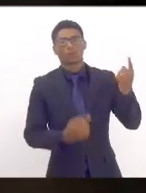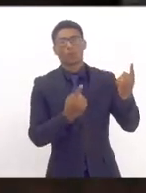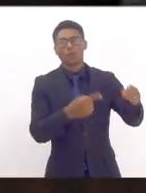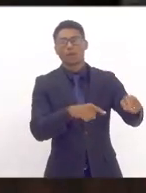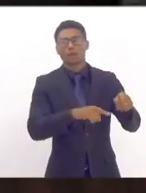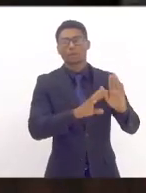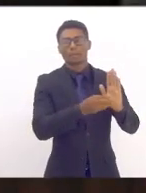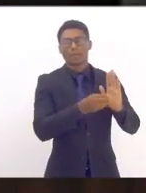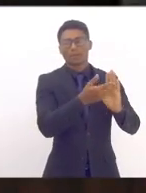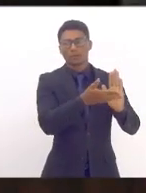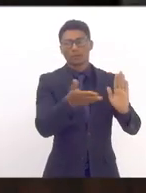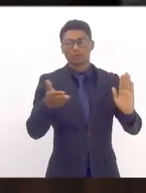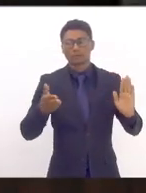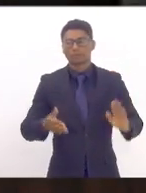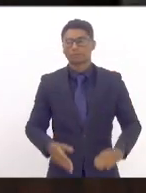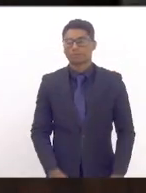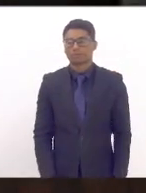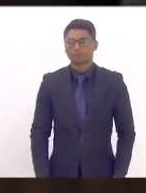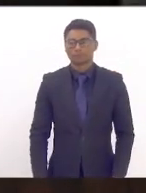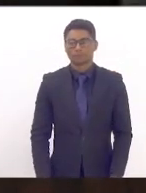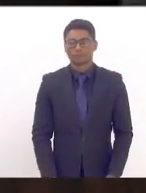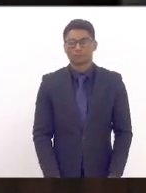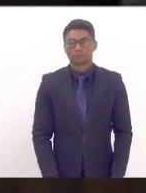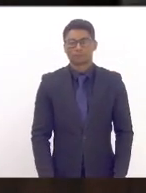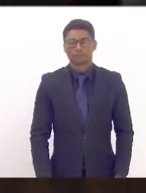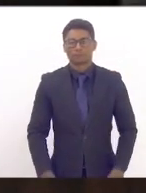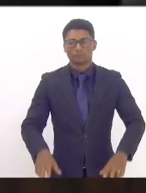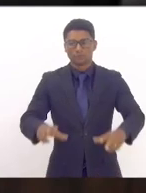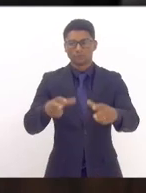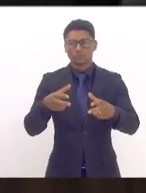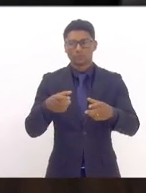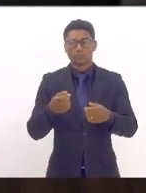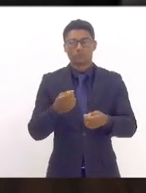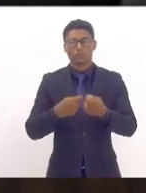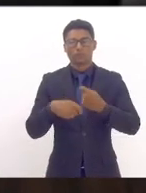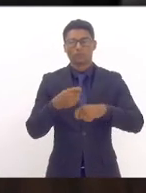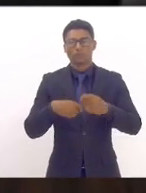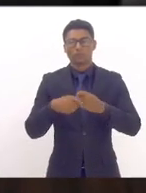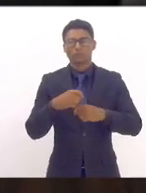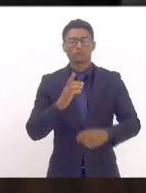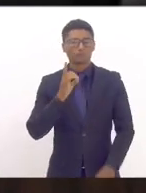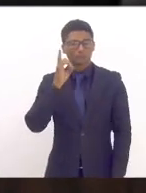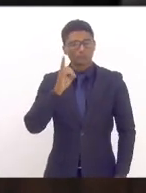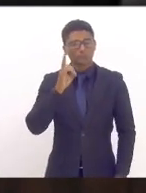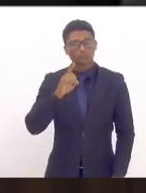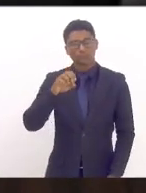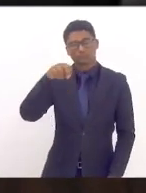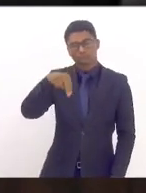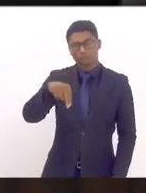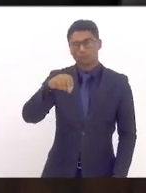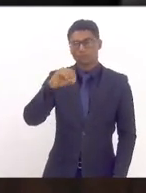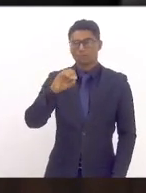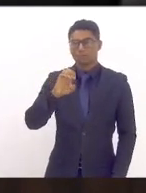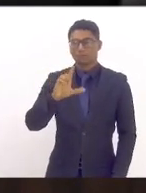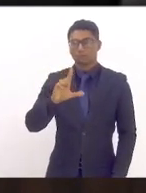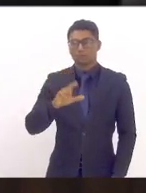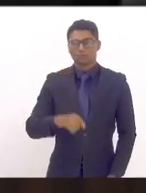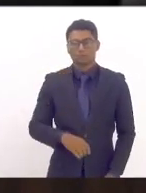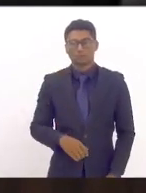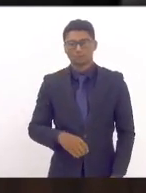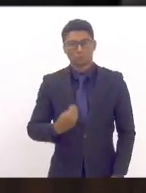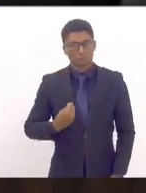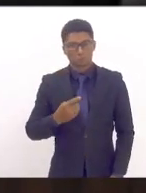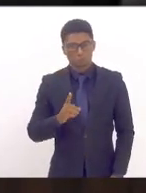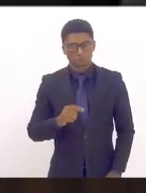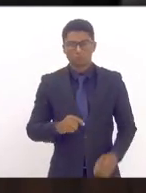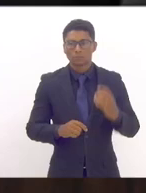presidente pela comissão de Economia Deputado Noel de Carvalho de